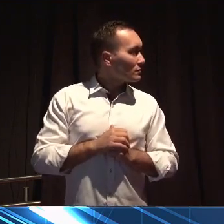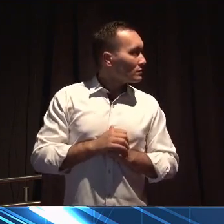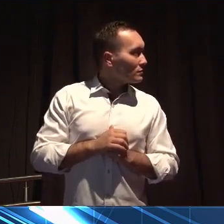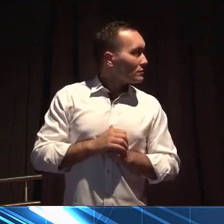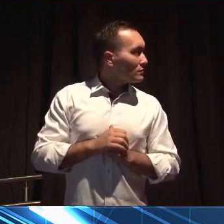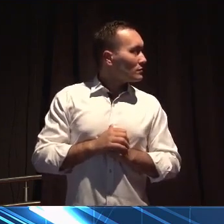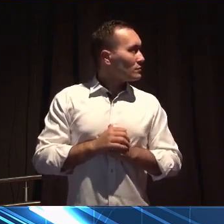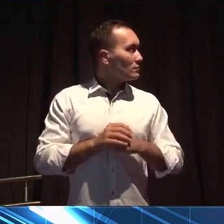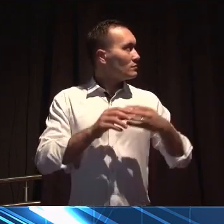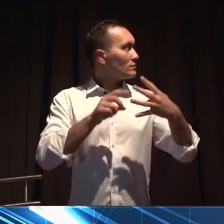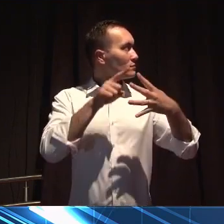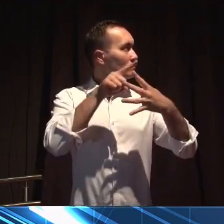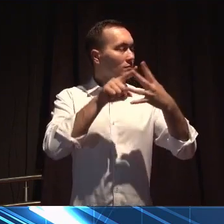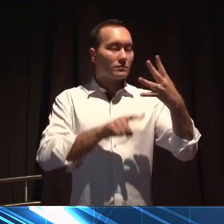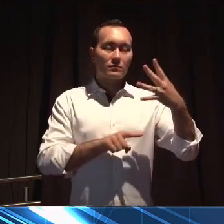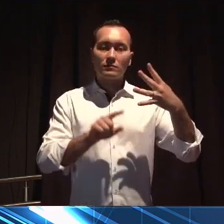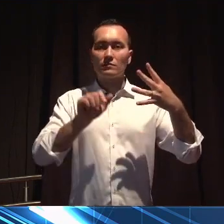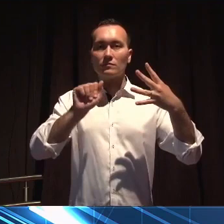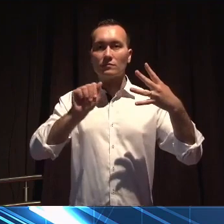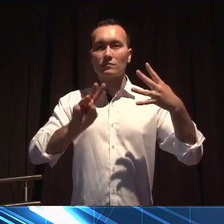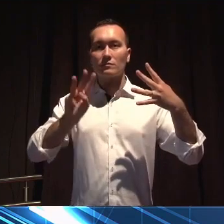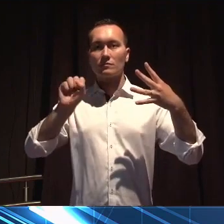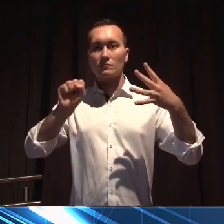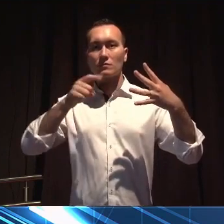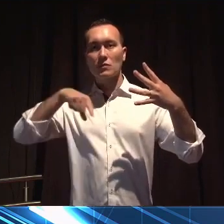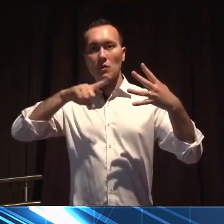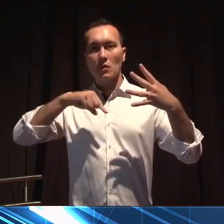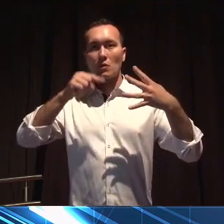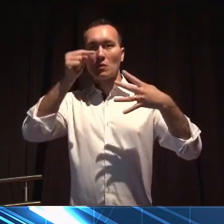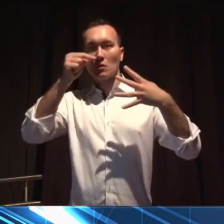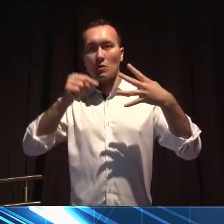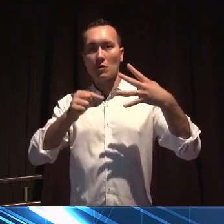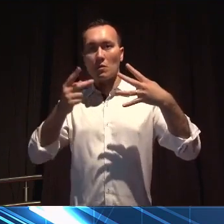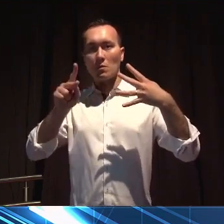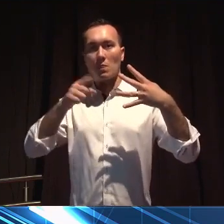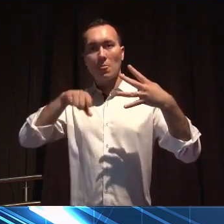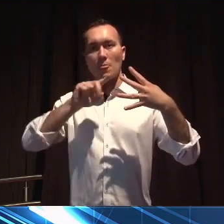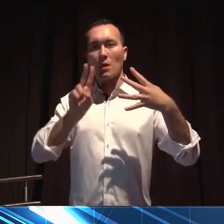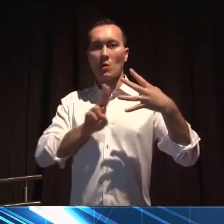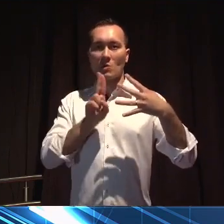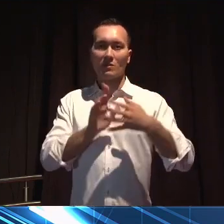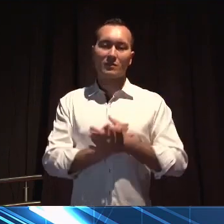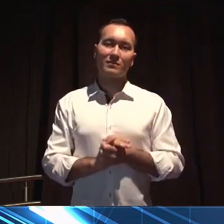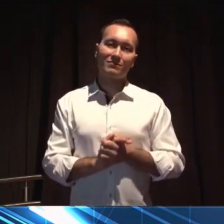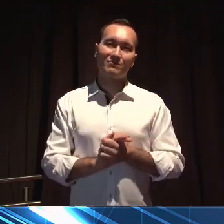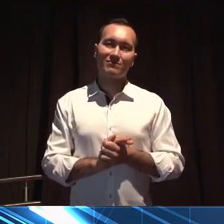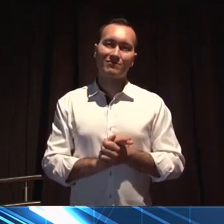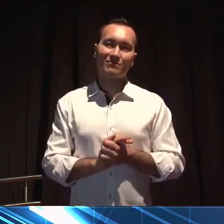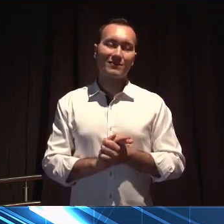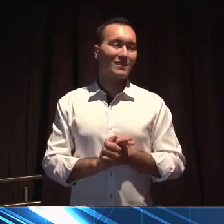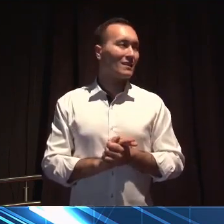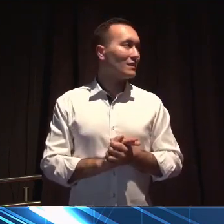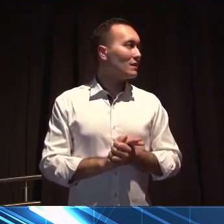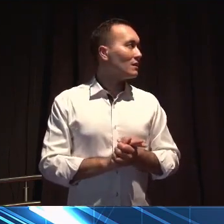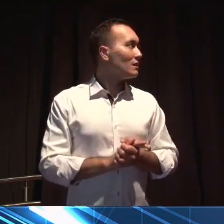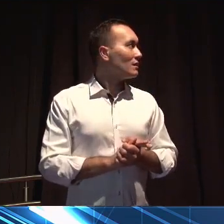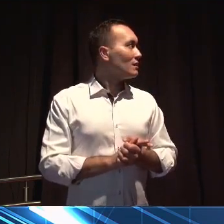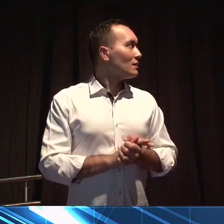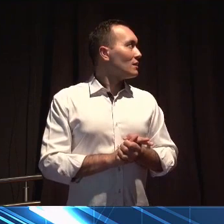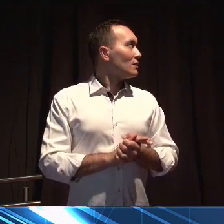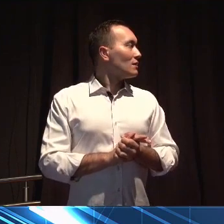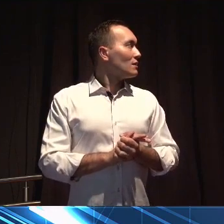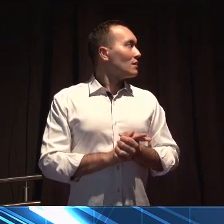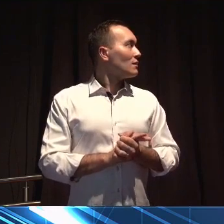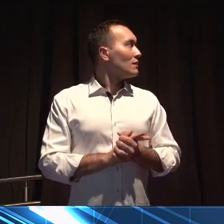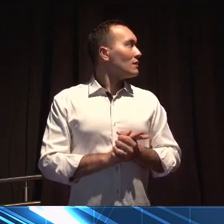é a mesma coisa. Essa palestra eu vou falar bastante disso, de tipo, cara, as coisas são muito simples, se a gente quiser deixar elas serem simples, né? Essa